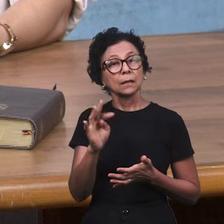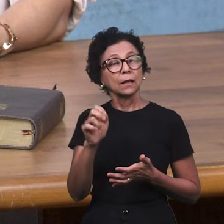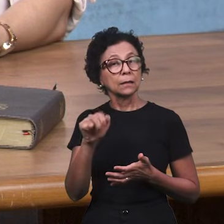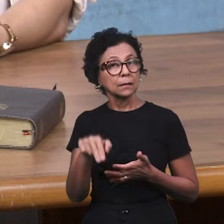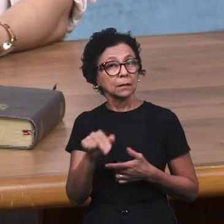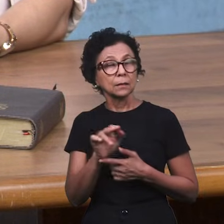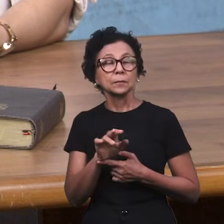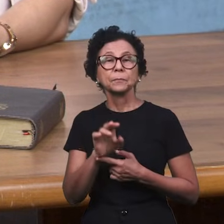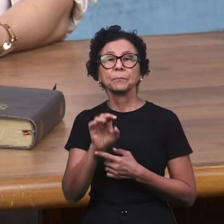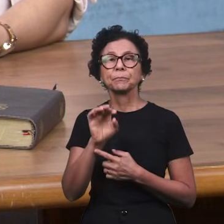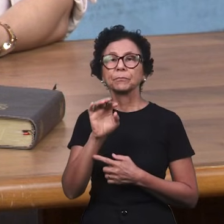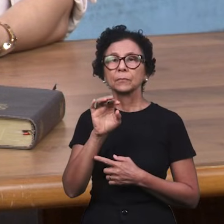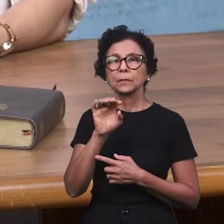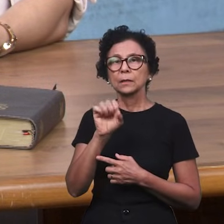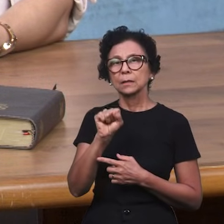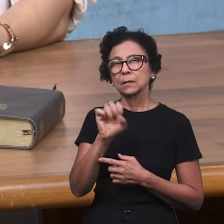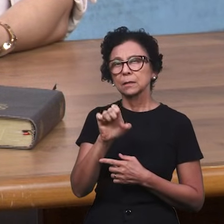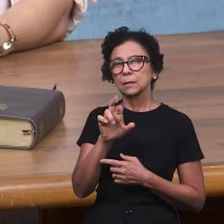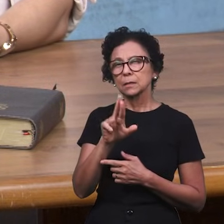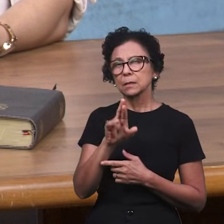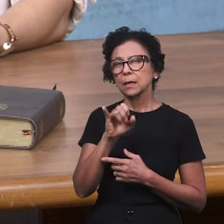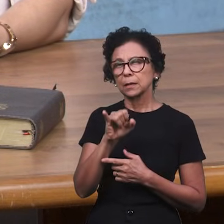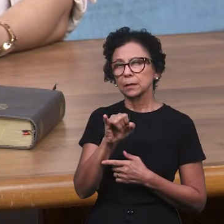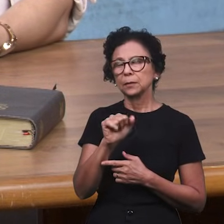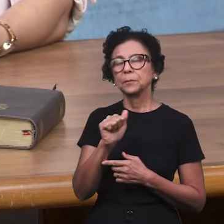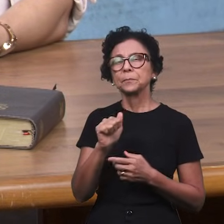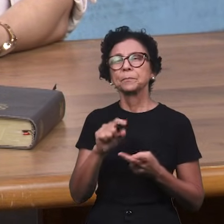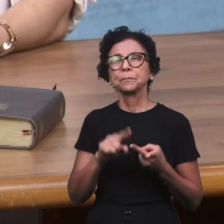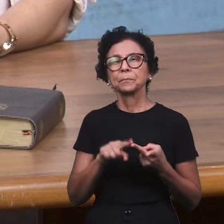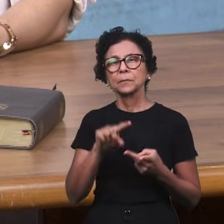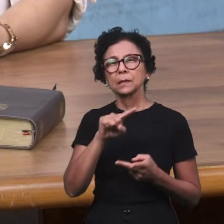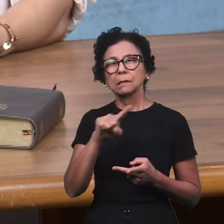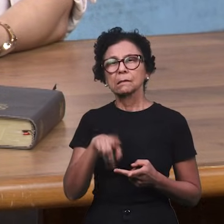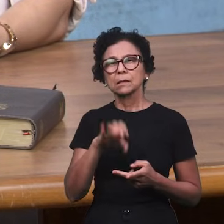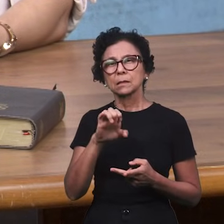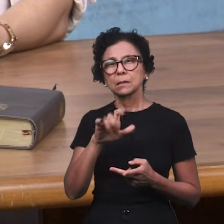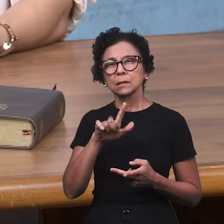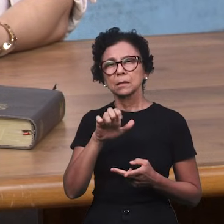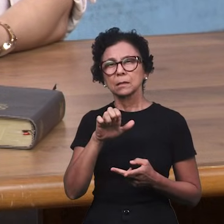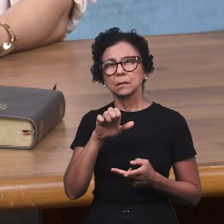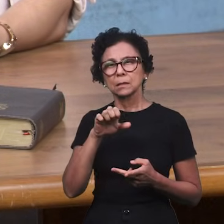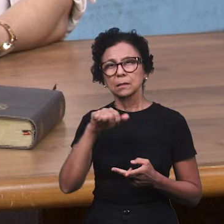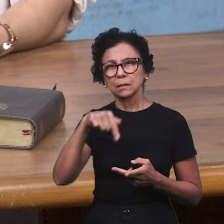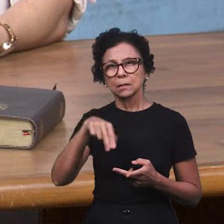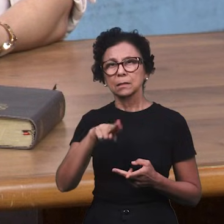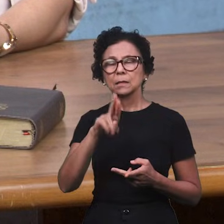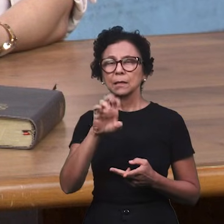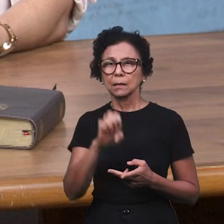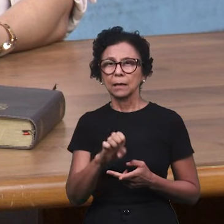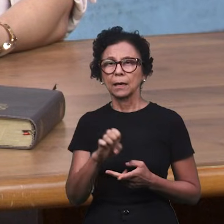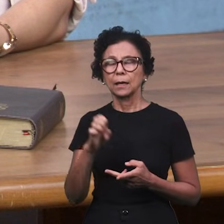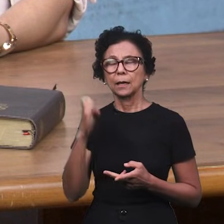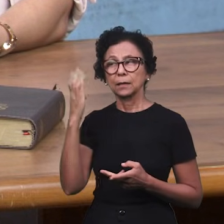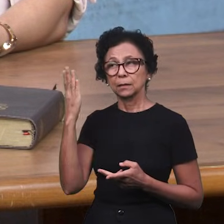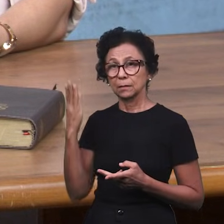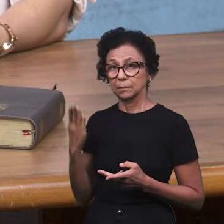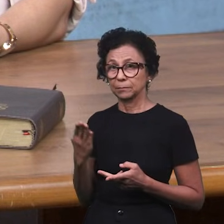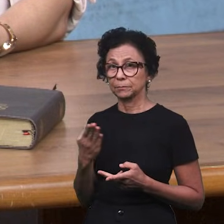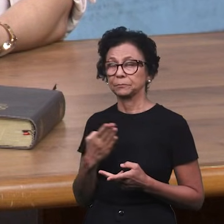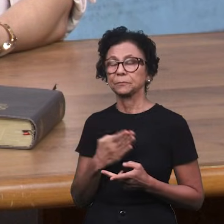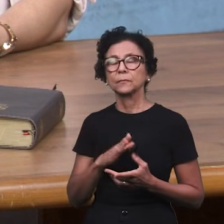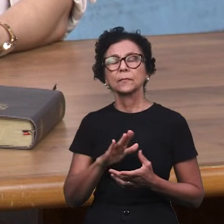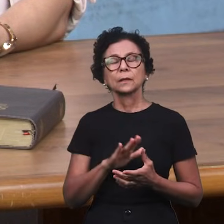de Zeri, Zeleque, o Amonita, Narai, o Berotita, escudeiro